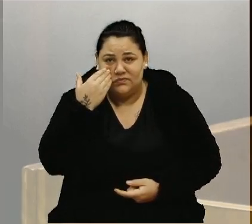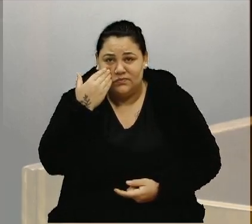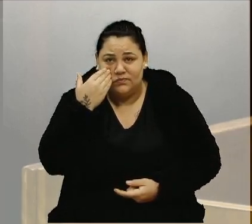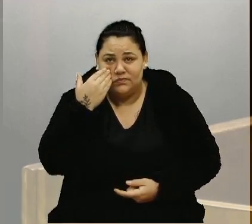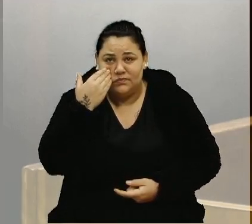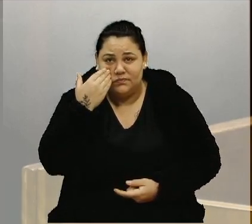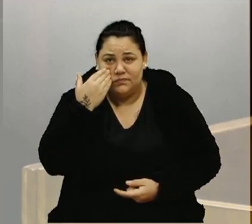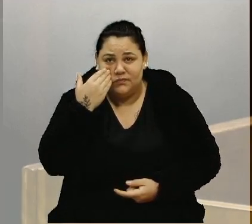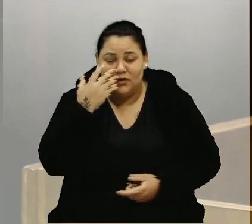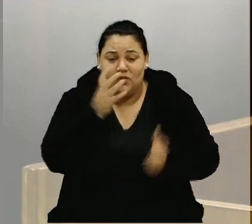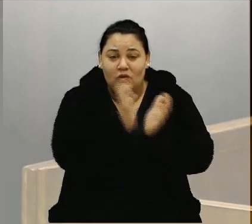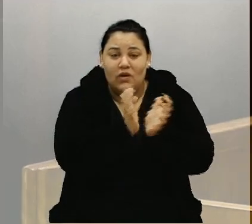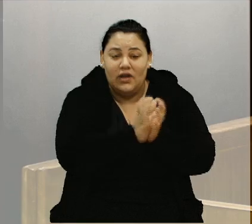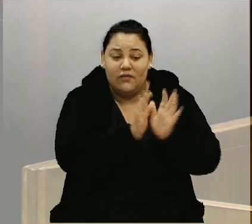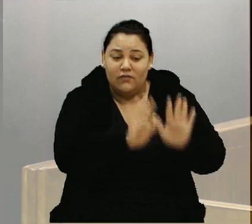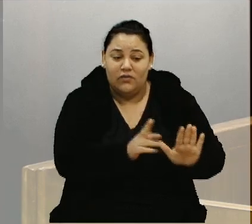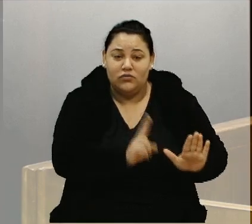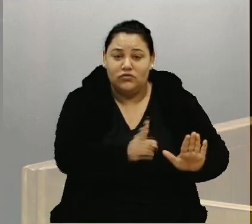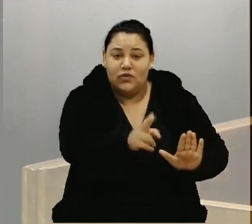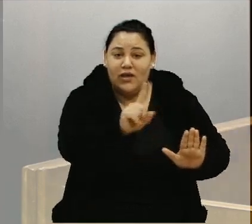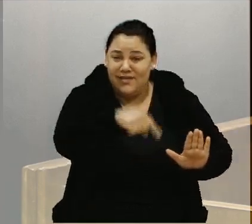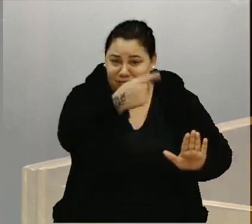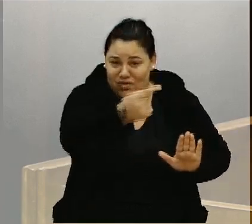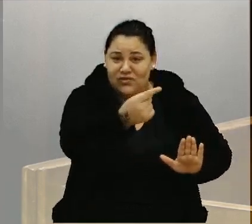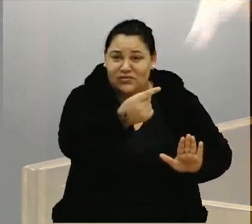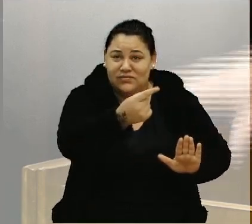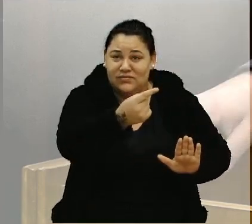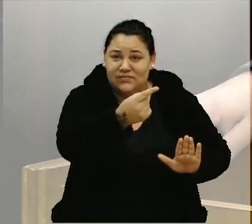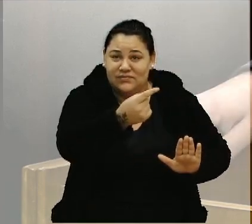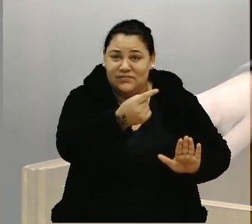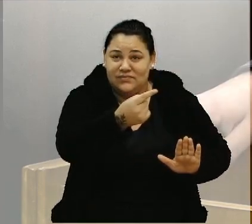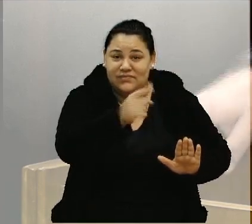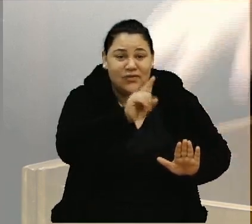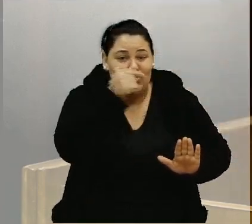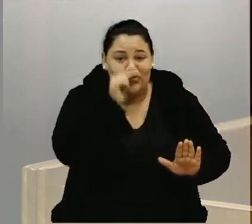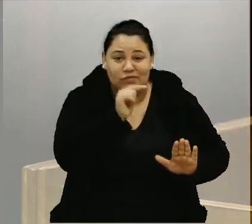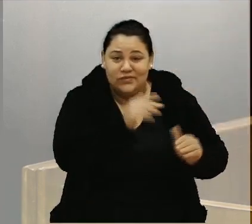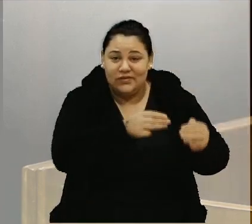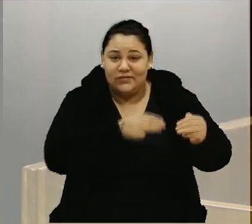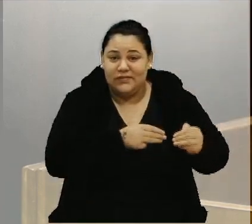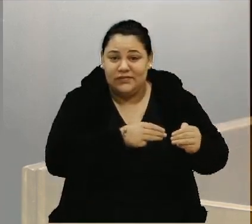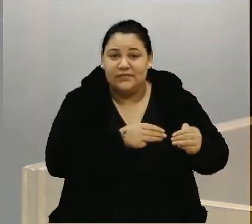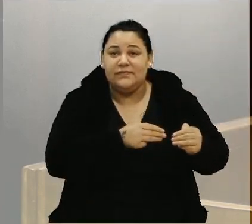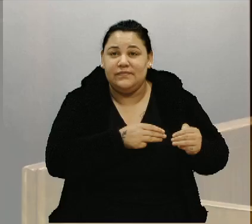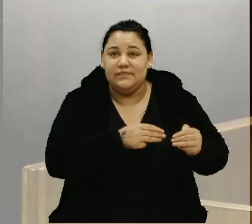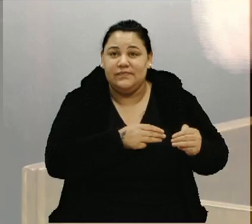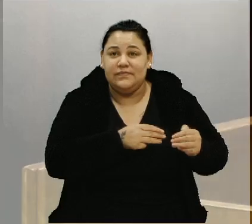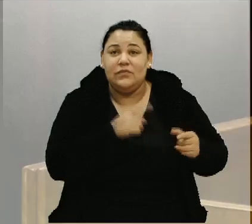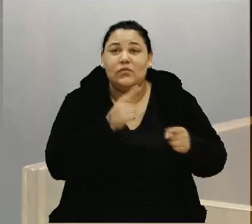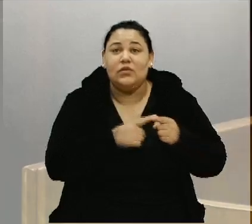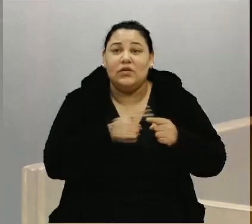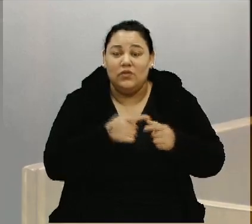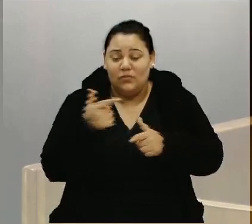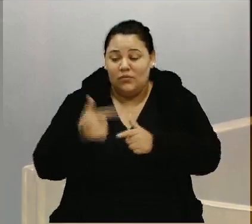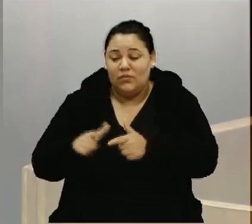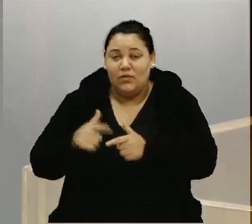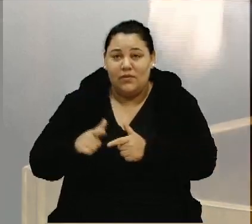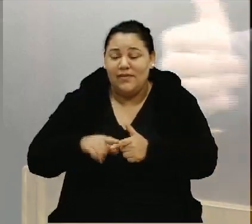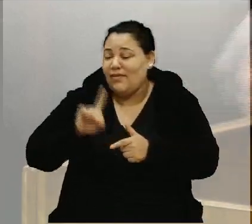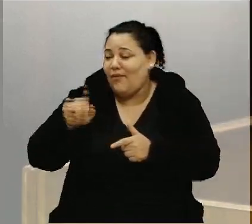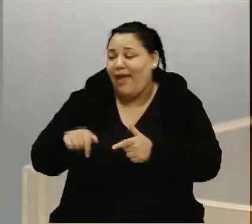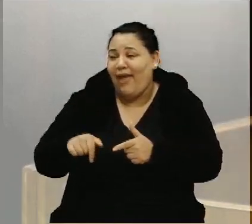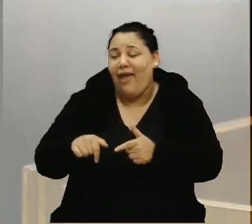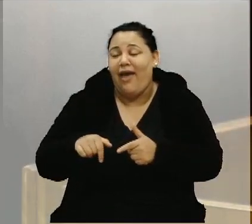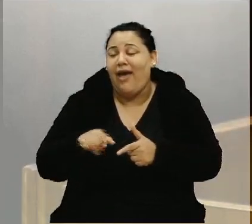que permanecerão na próxima legislatura ou os pré-candidatos não consigam emenda. Porque um problema é, não dá, não tem projeto,